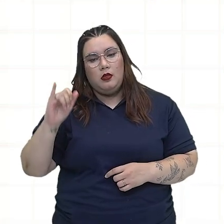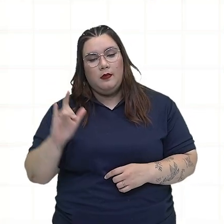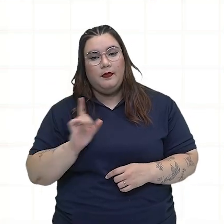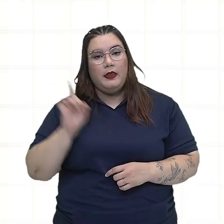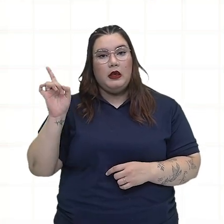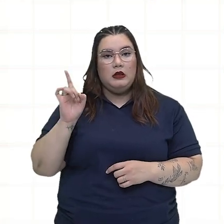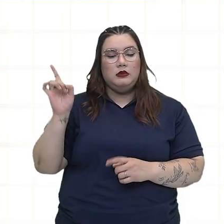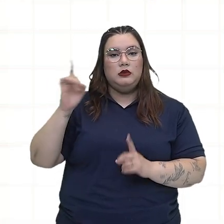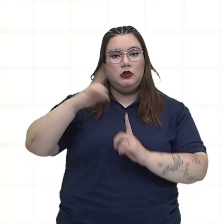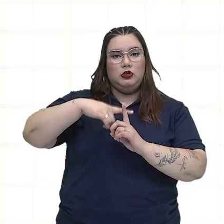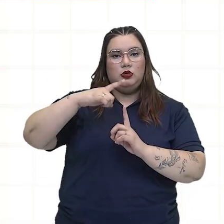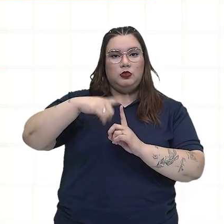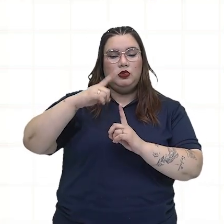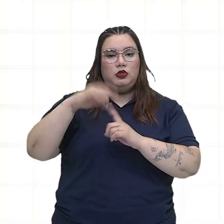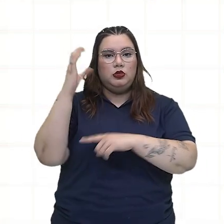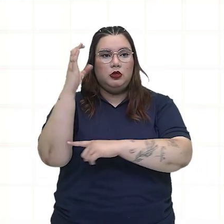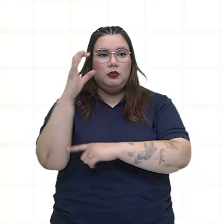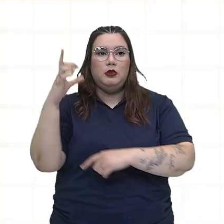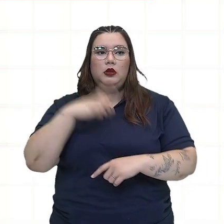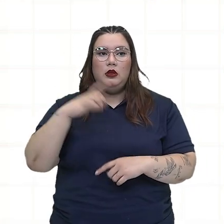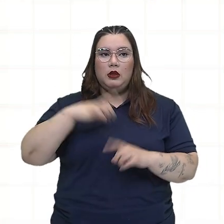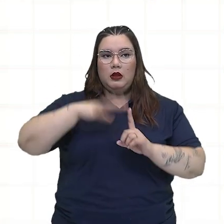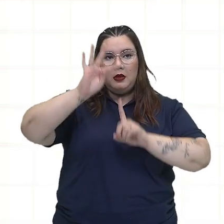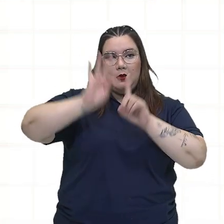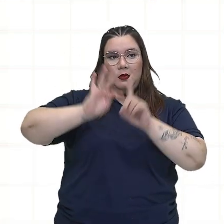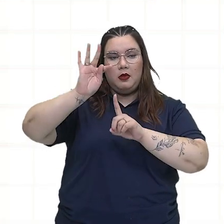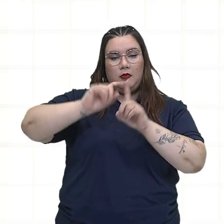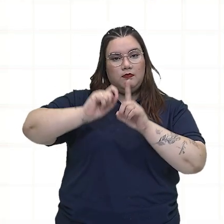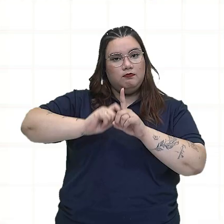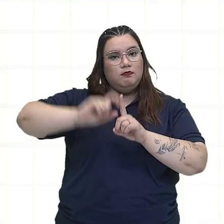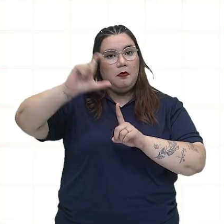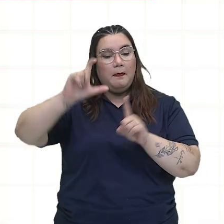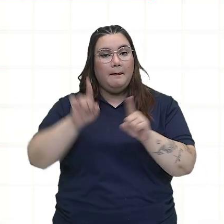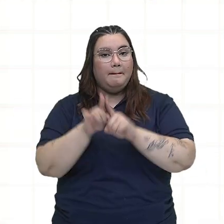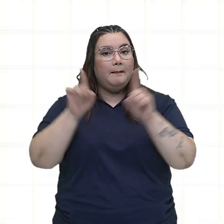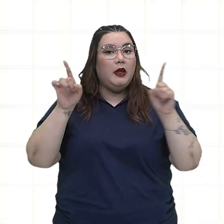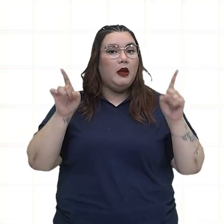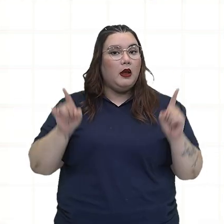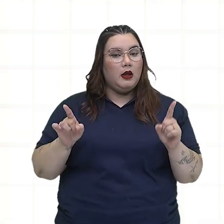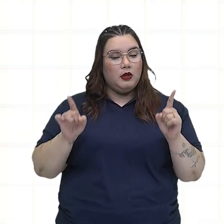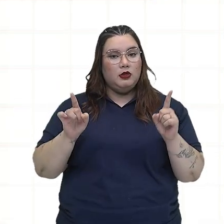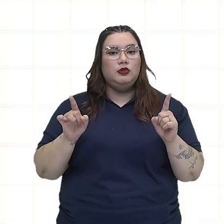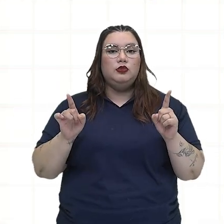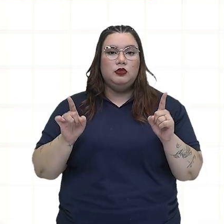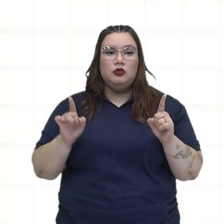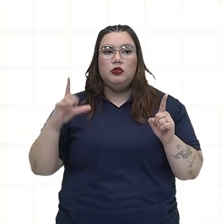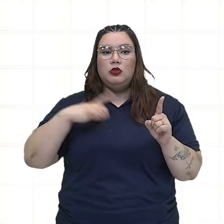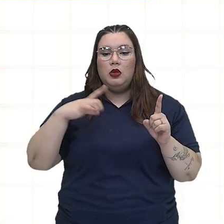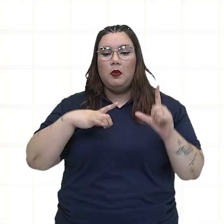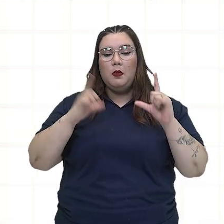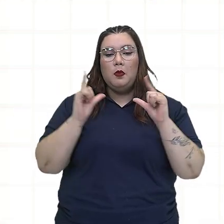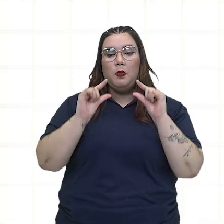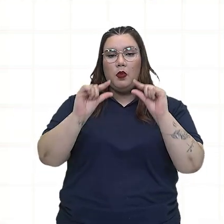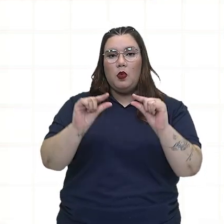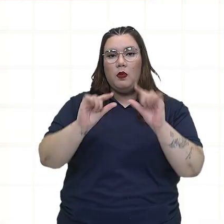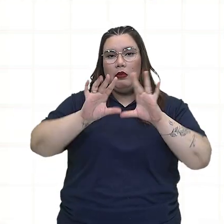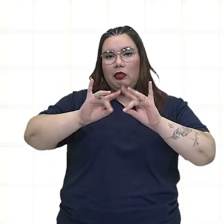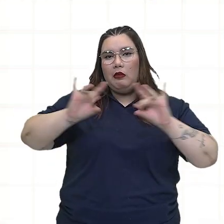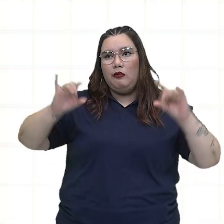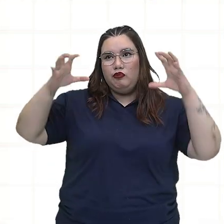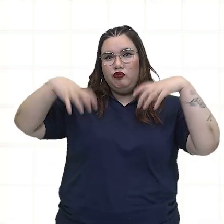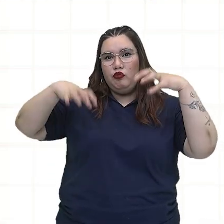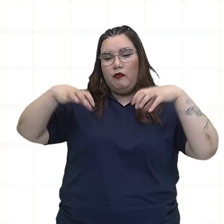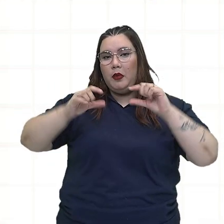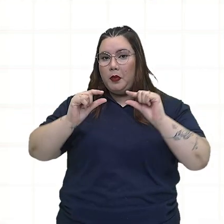zona equatorial, ele tem elevadas temperaturas, contudo, há pouca